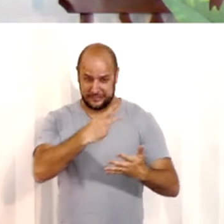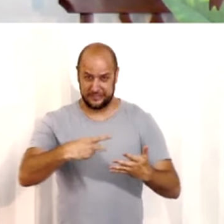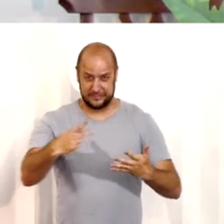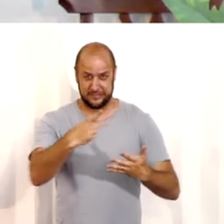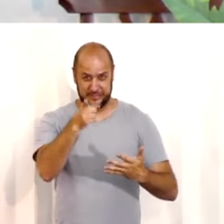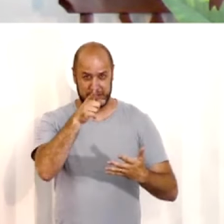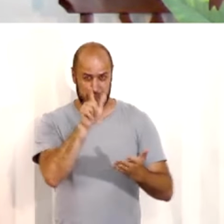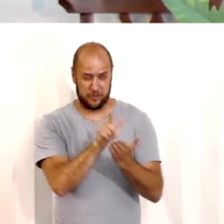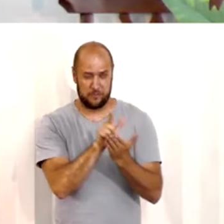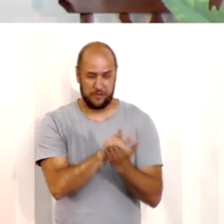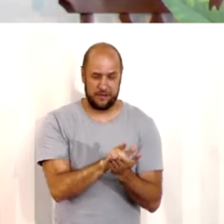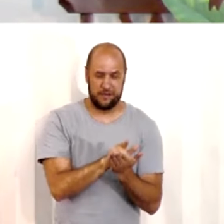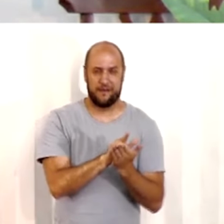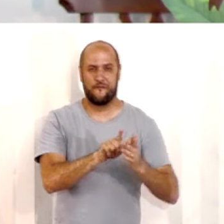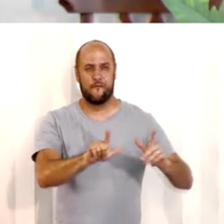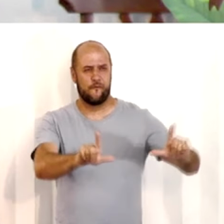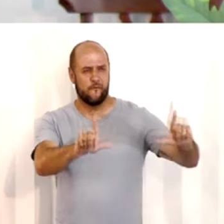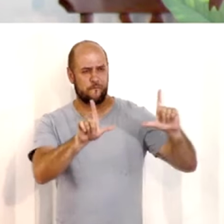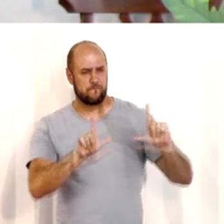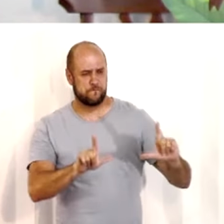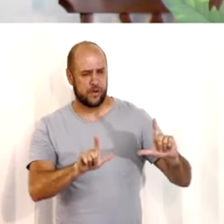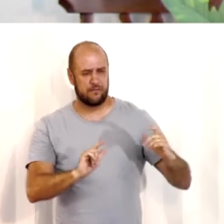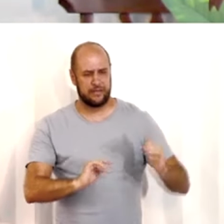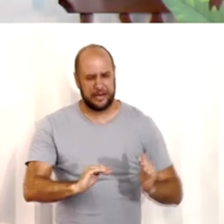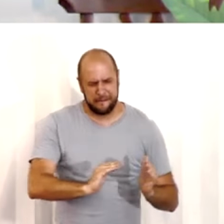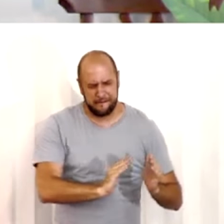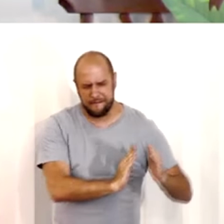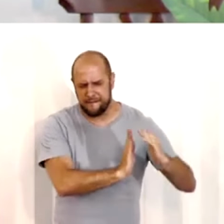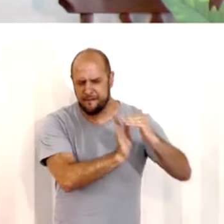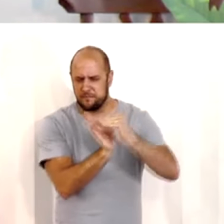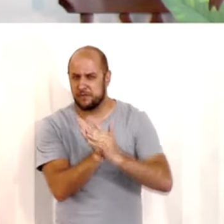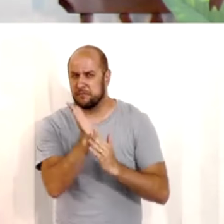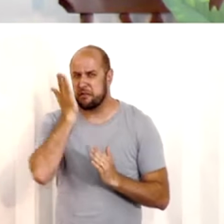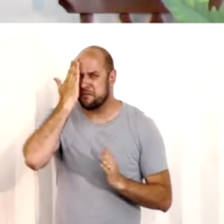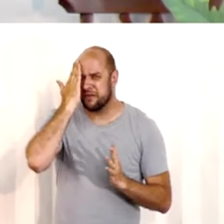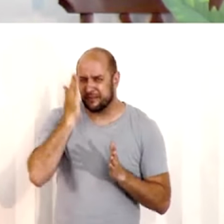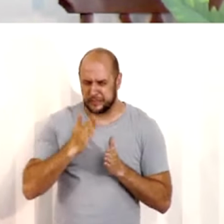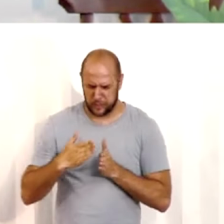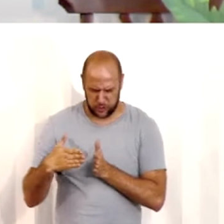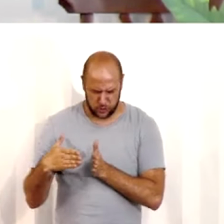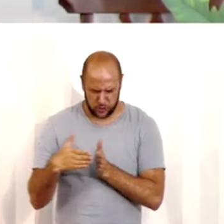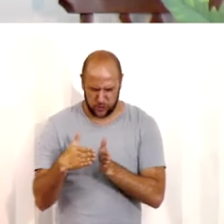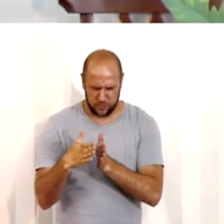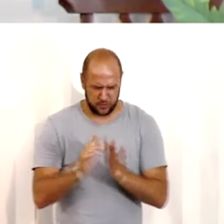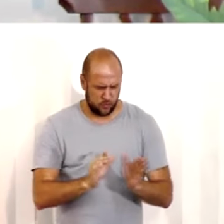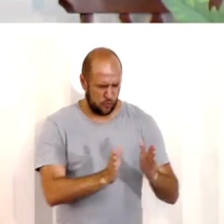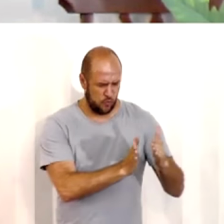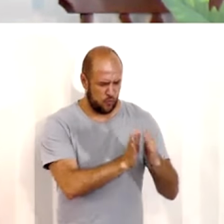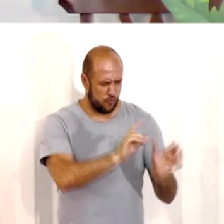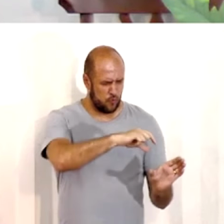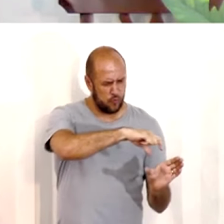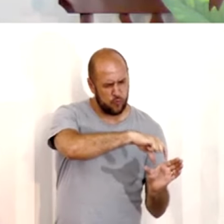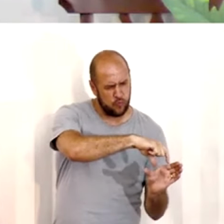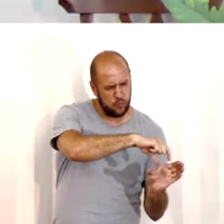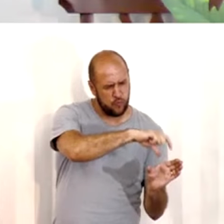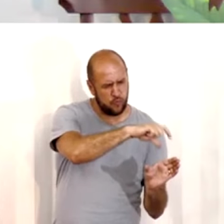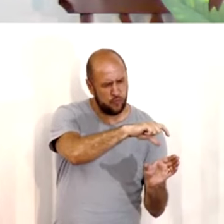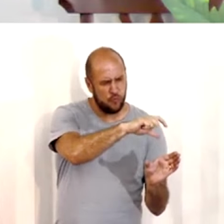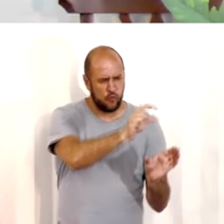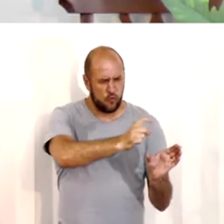no papel um caminho. Mas sabe aquela estradinha que começa embaixo na folha e cheia